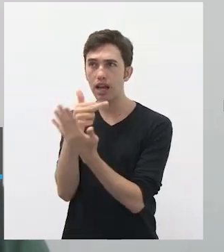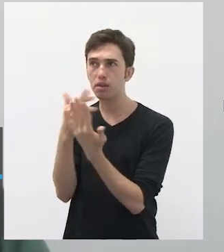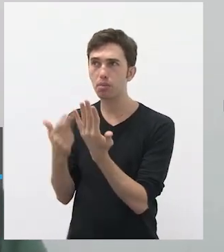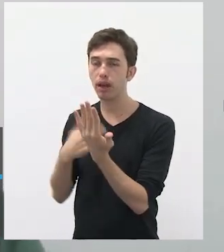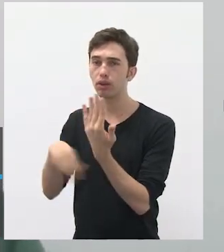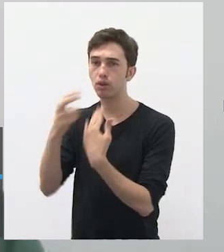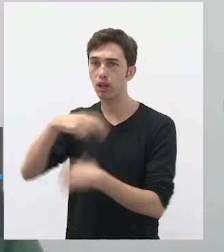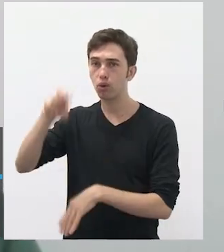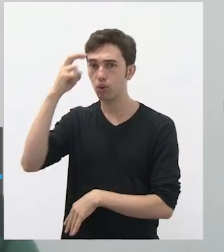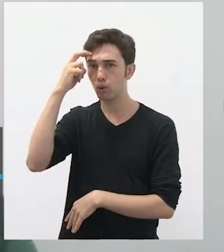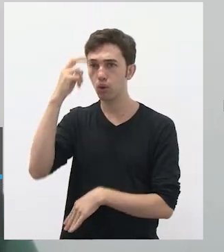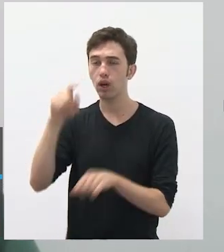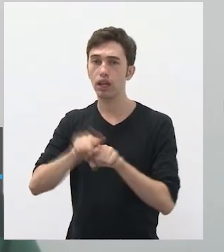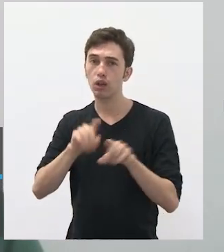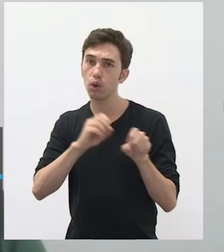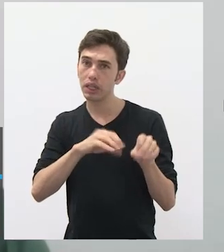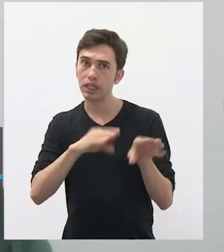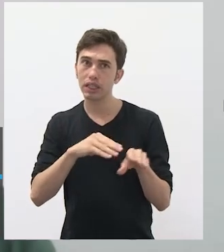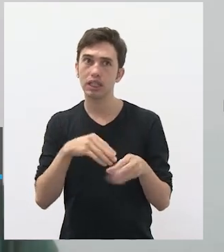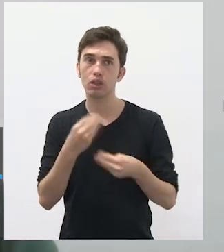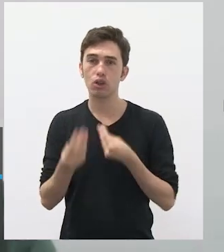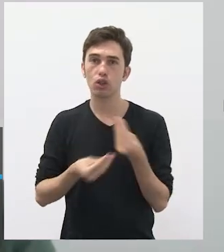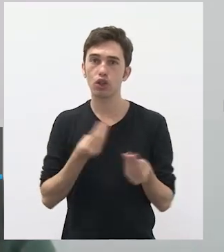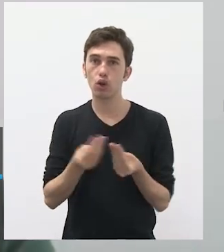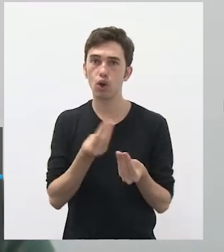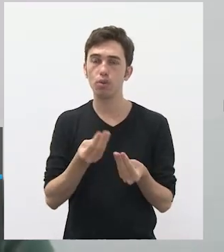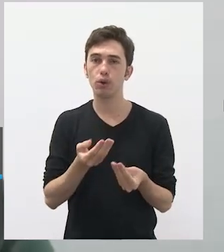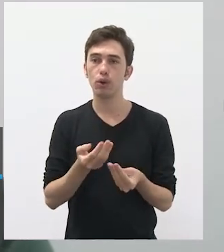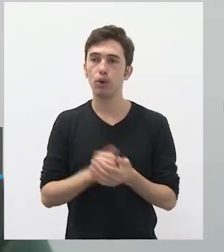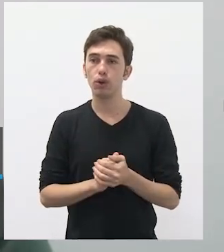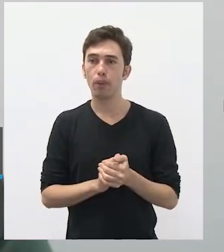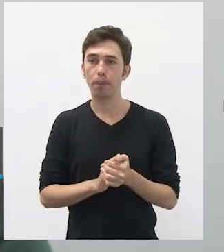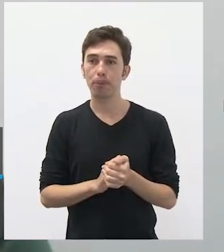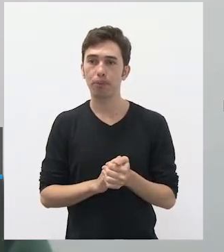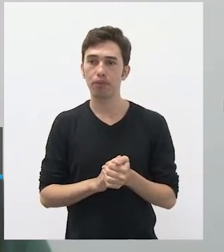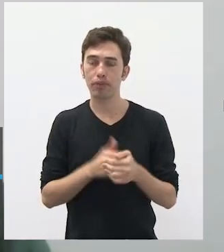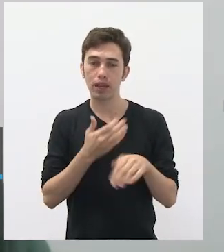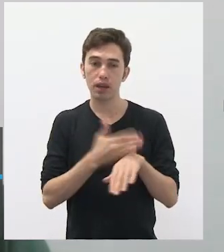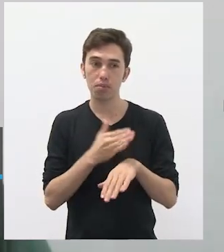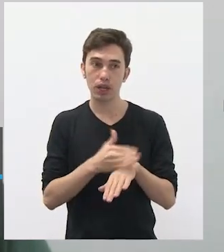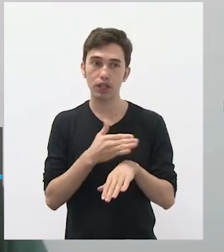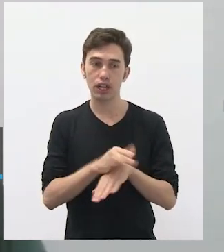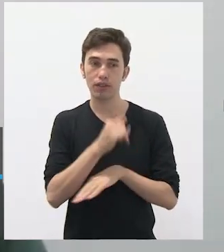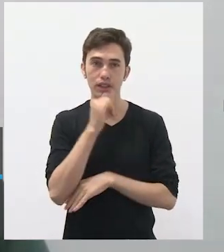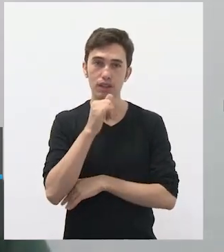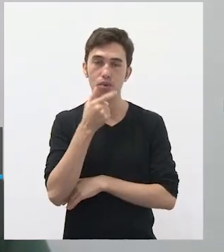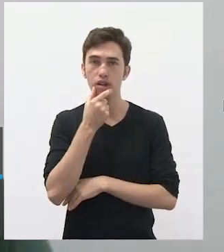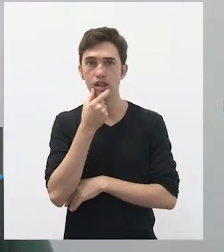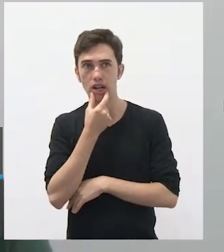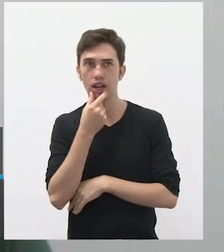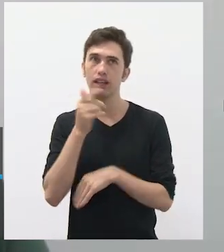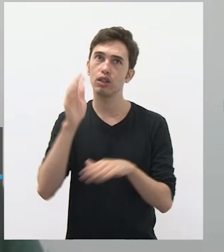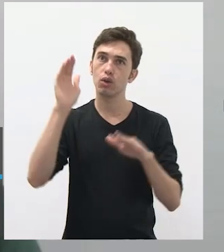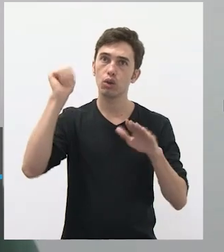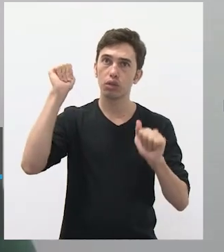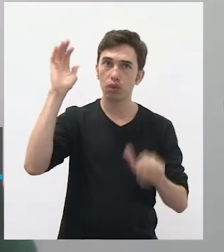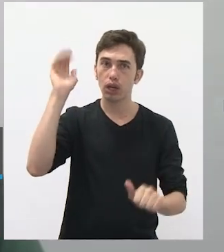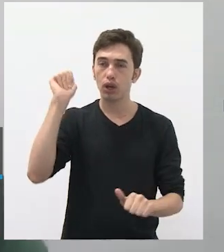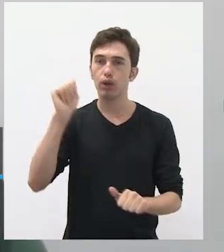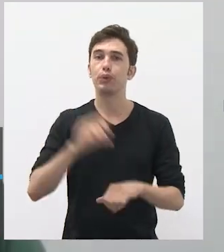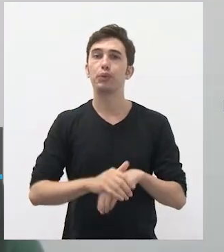relacionado ao ensino das línguas praticadas aí dentro da sala de aula, que é o inglês e o espanhol.